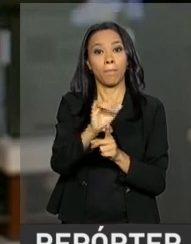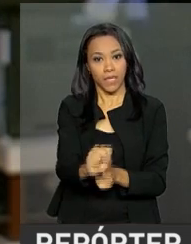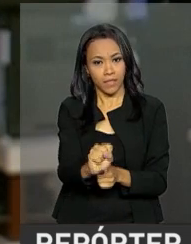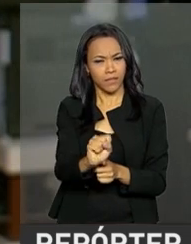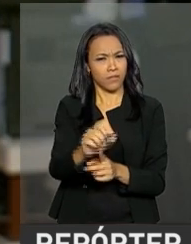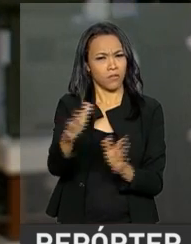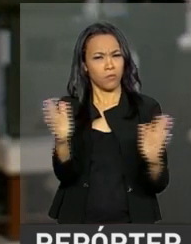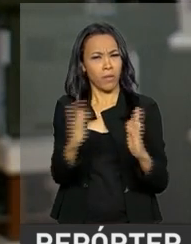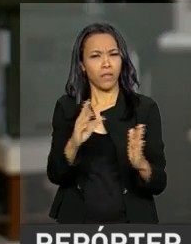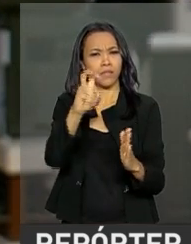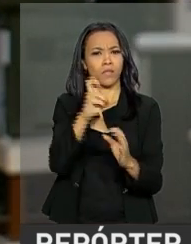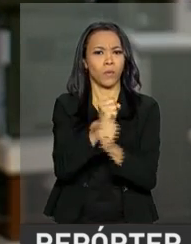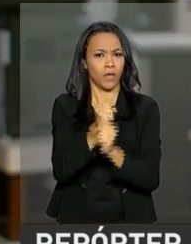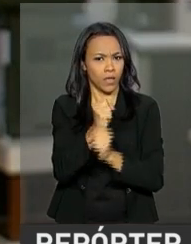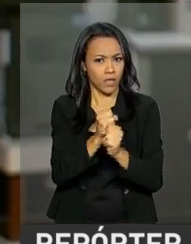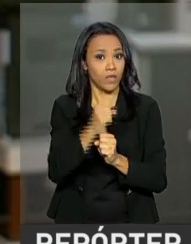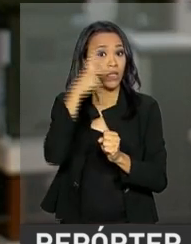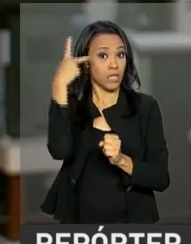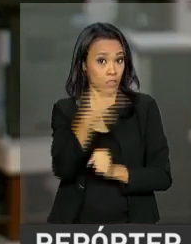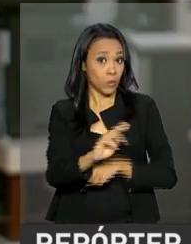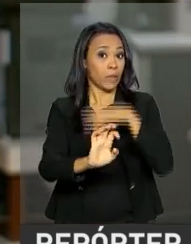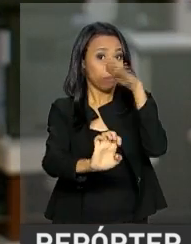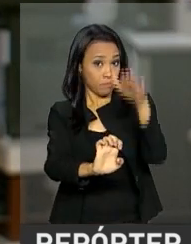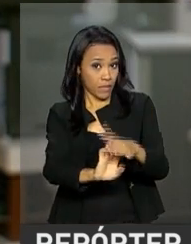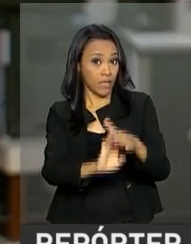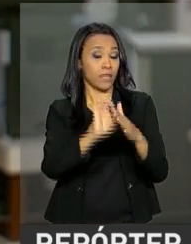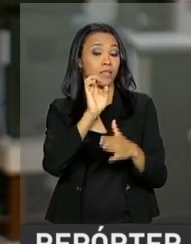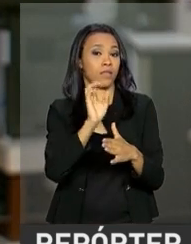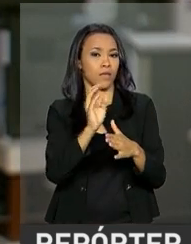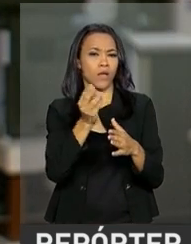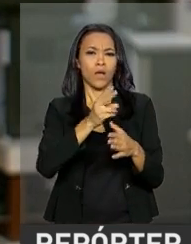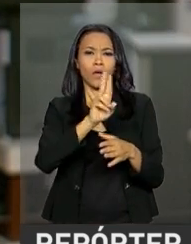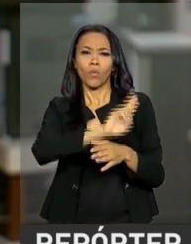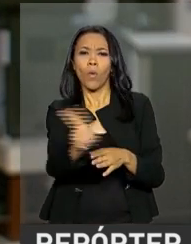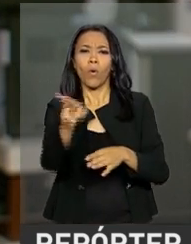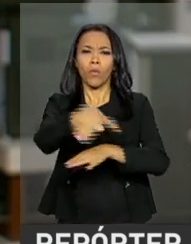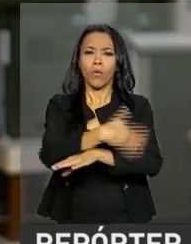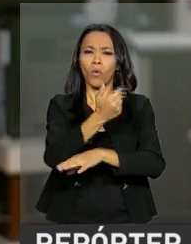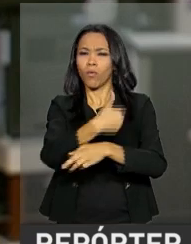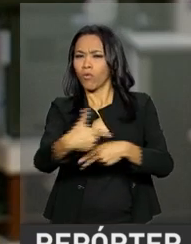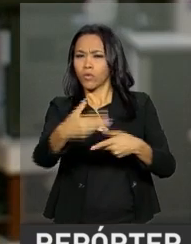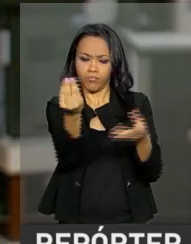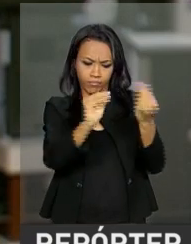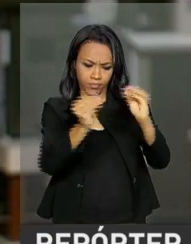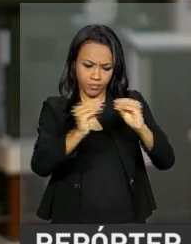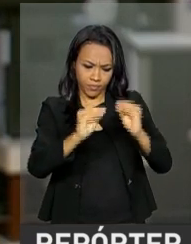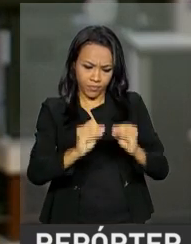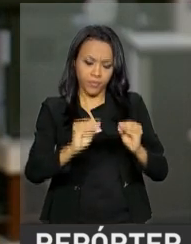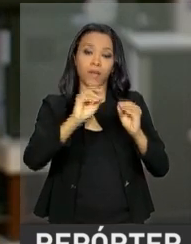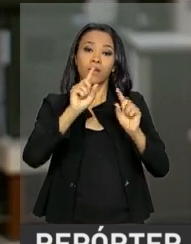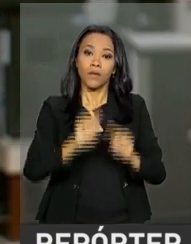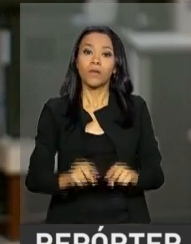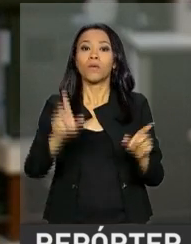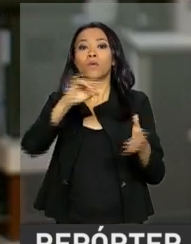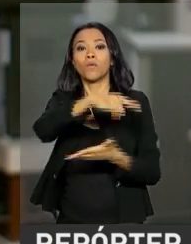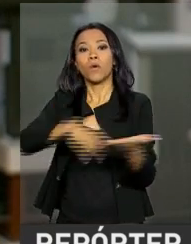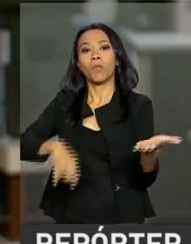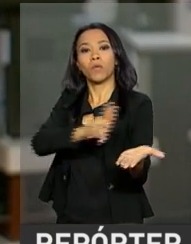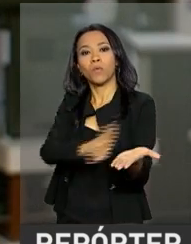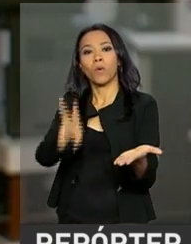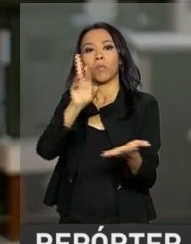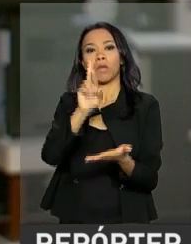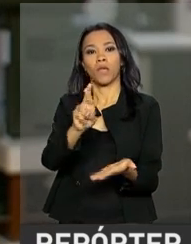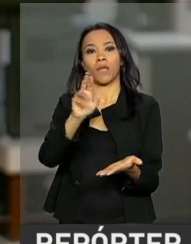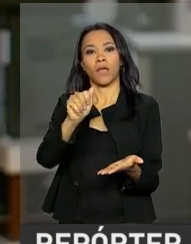anos e a empresa onde ele trabalha deve ter informado seus dados corretamente na relação anual de informação social a Rais para